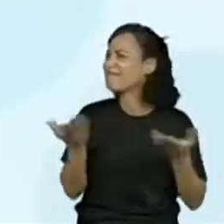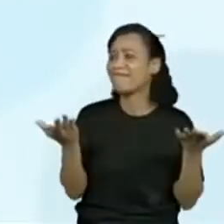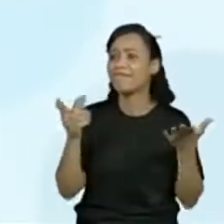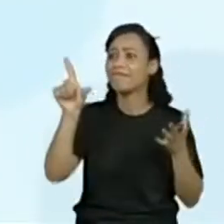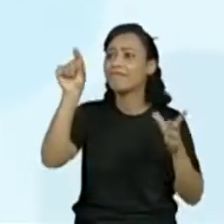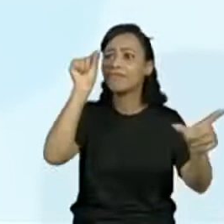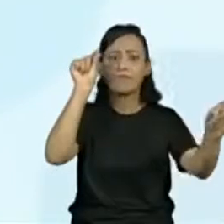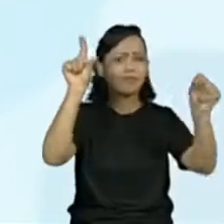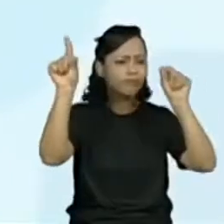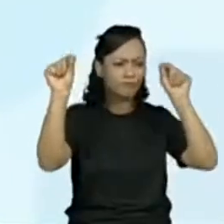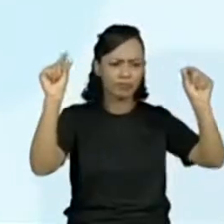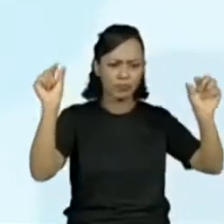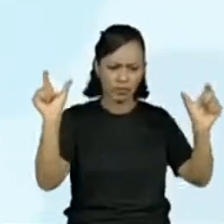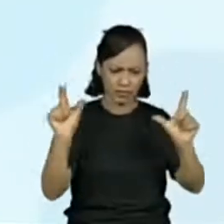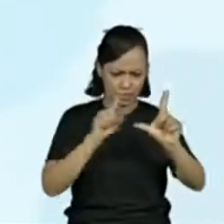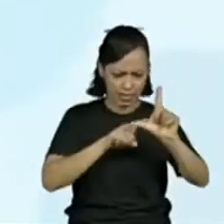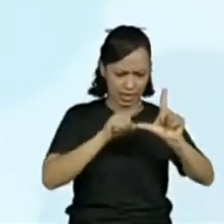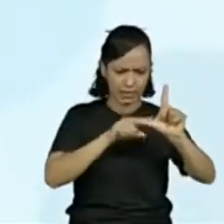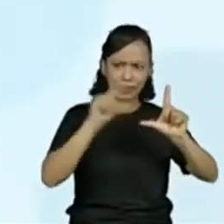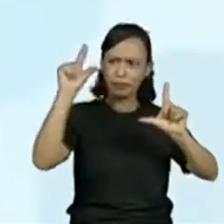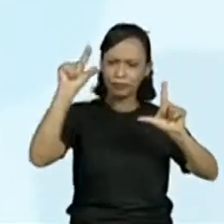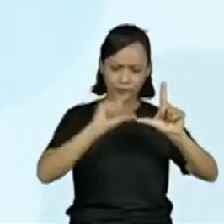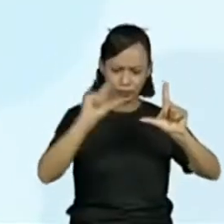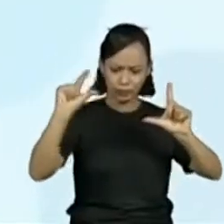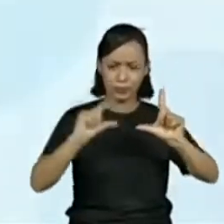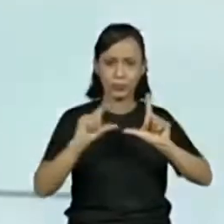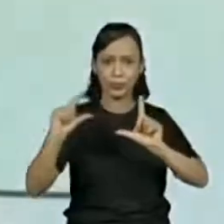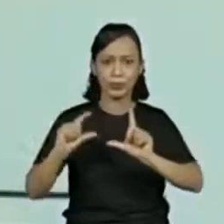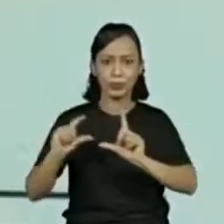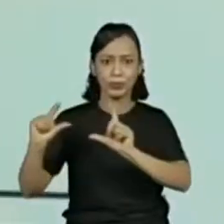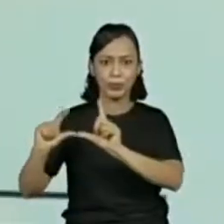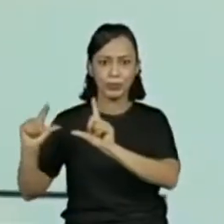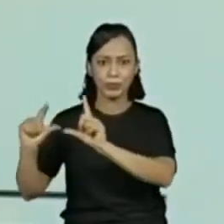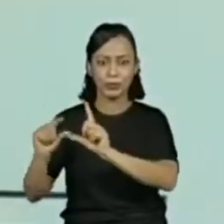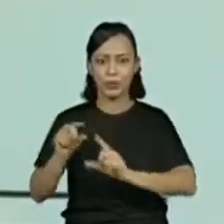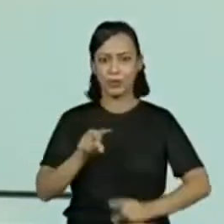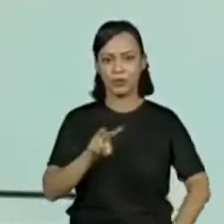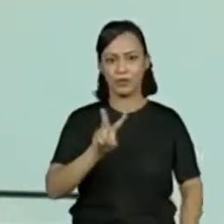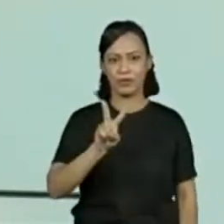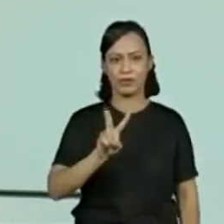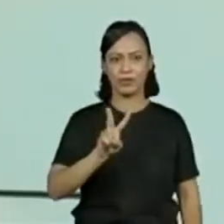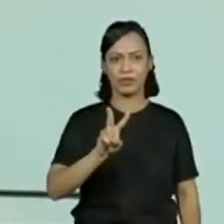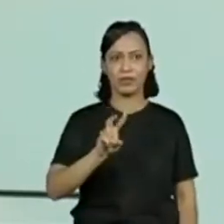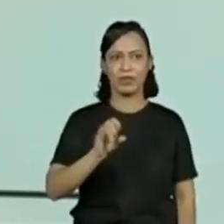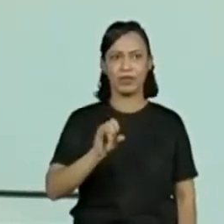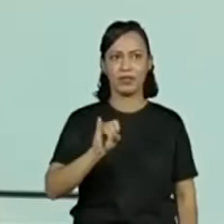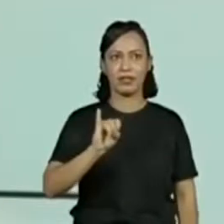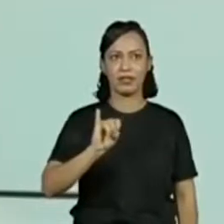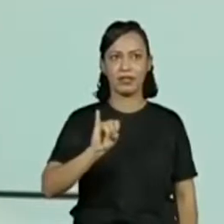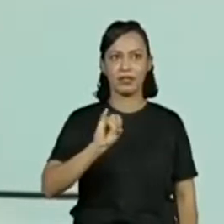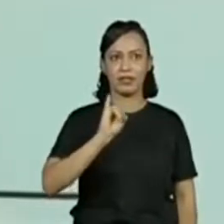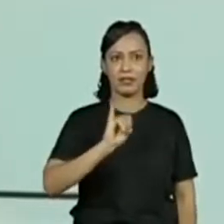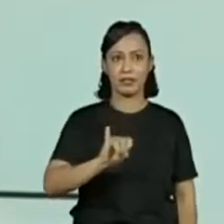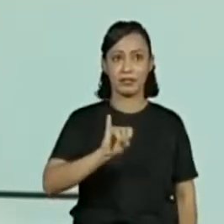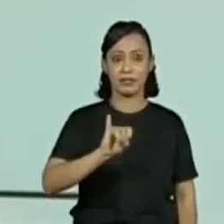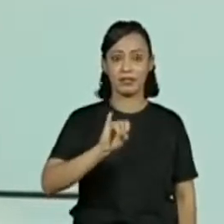então a primeira criança escreveu virado à paulista desse jeito ó